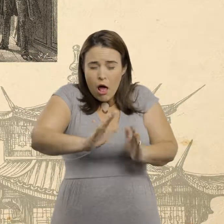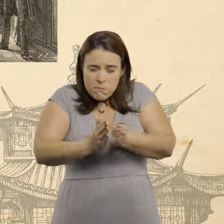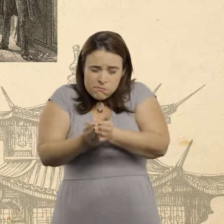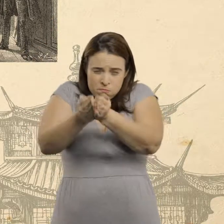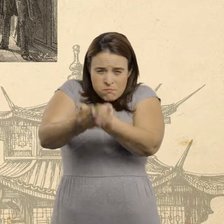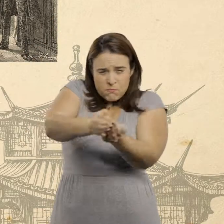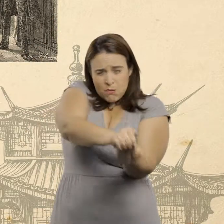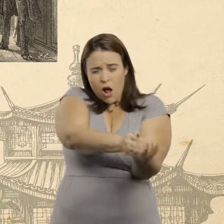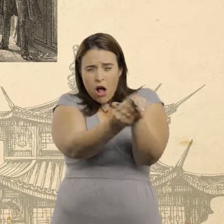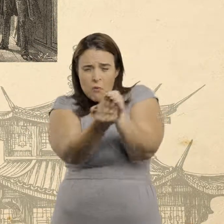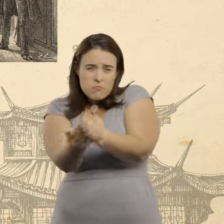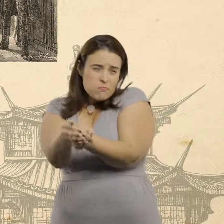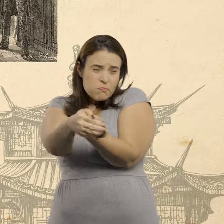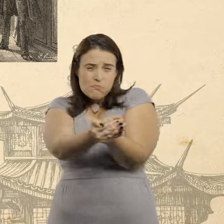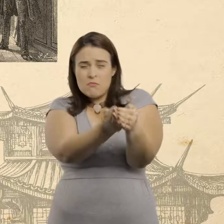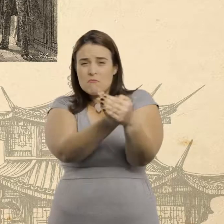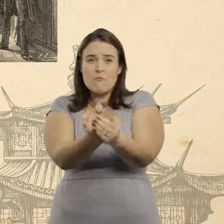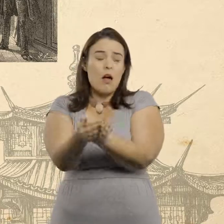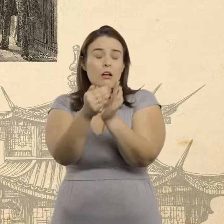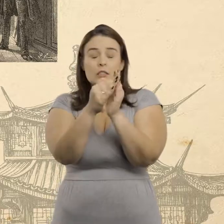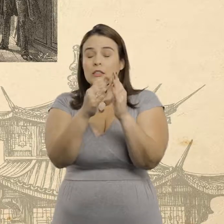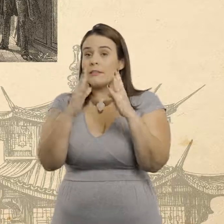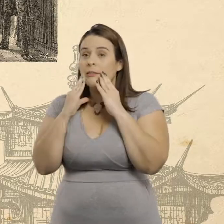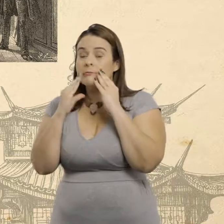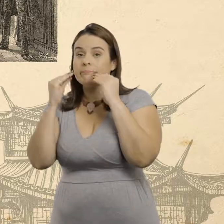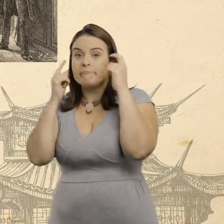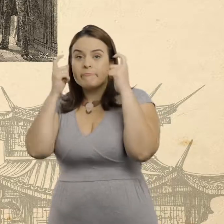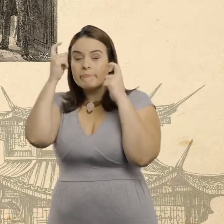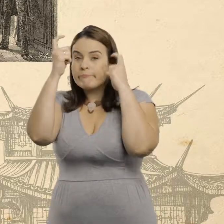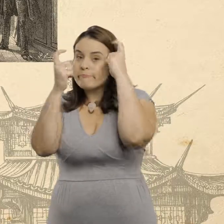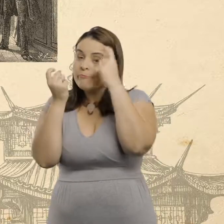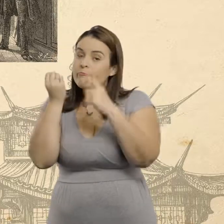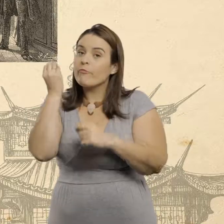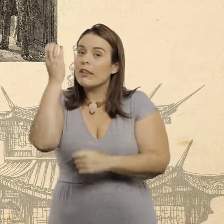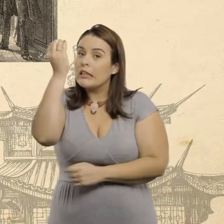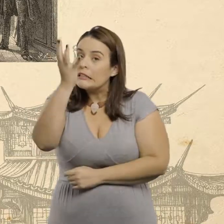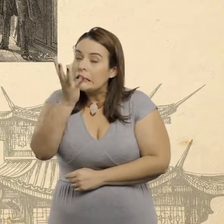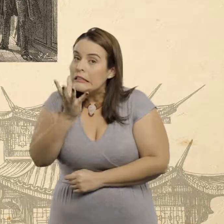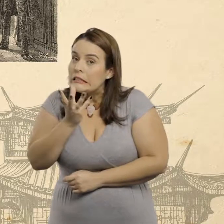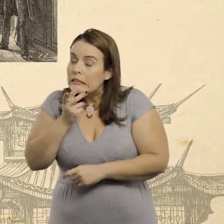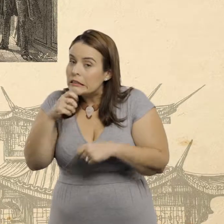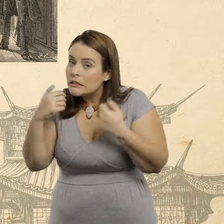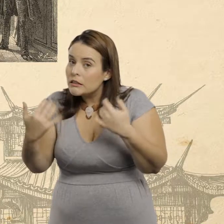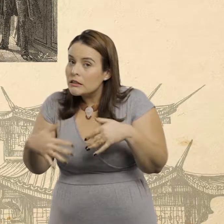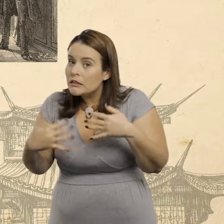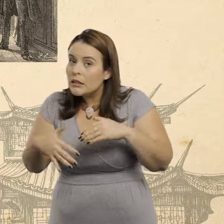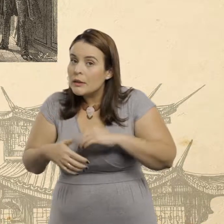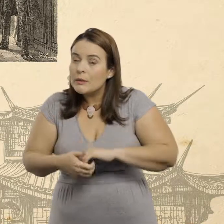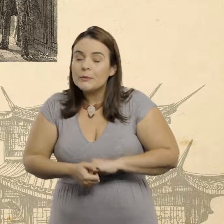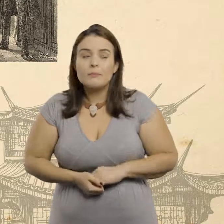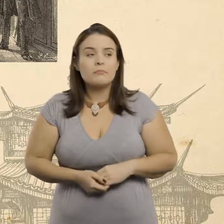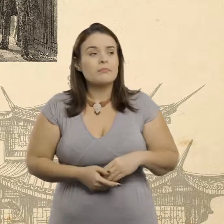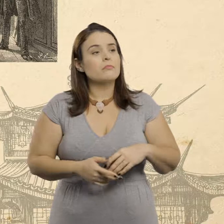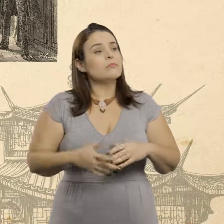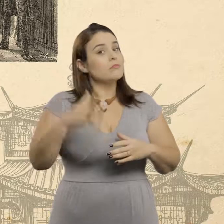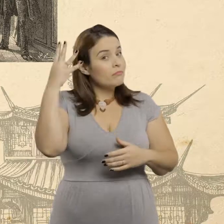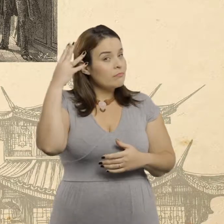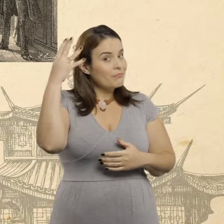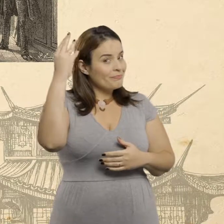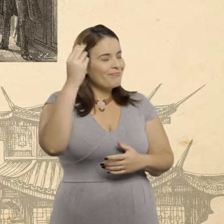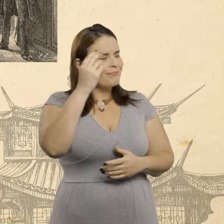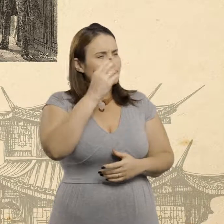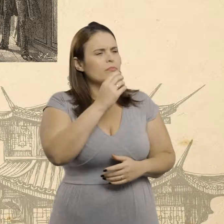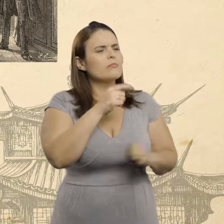mais devagar e isso deixou Phileas Fogg preocupado, pois a viagem poderia demorar mais. Passepartout perguntou para o